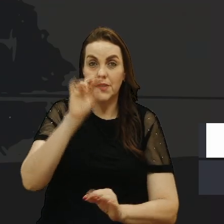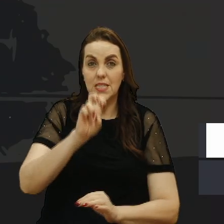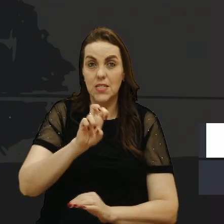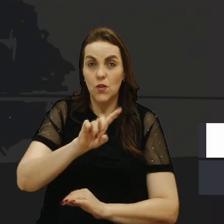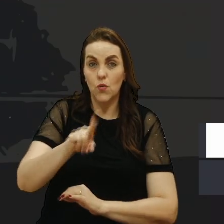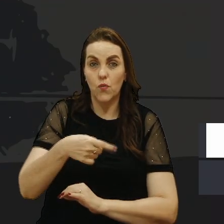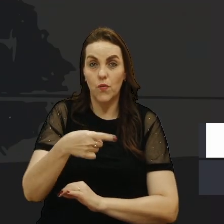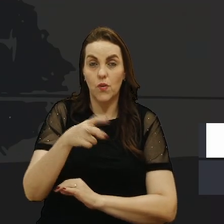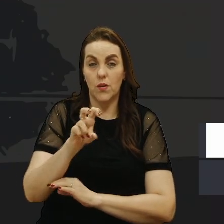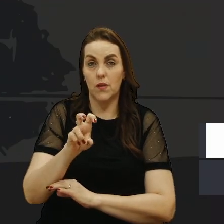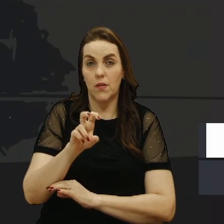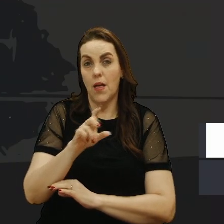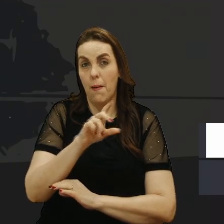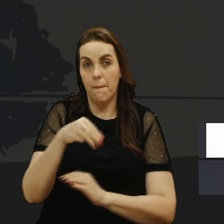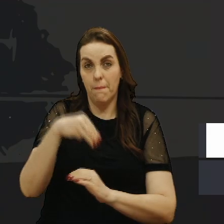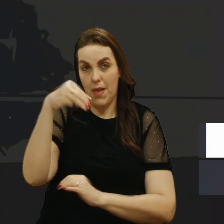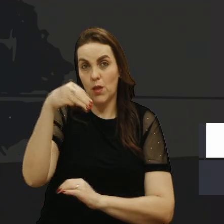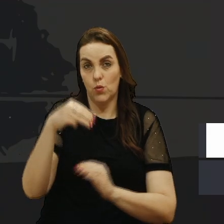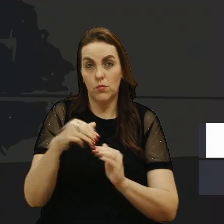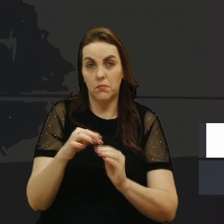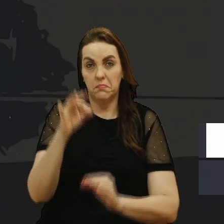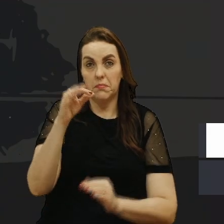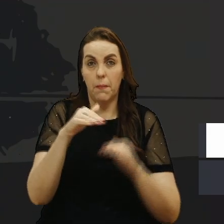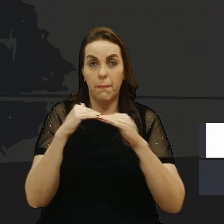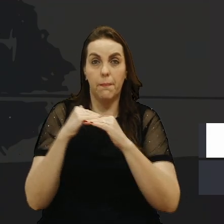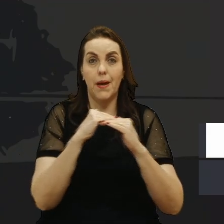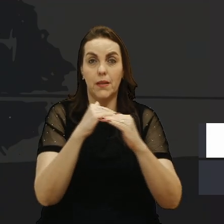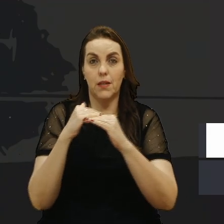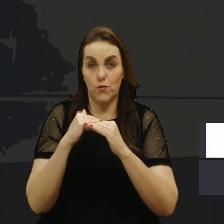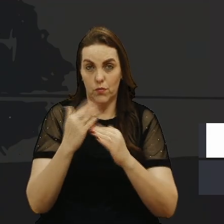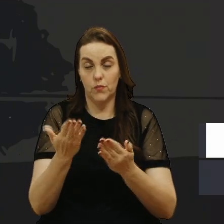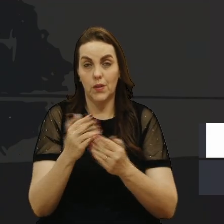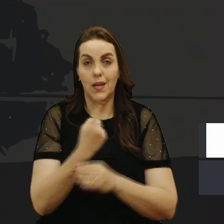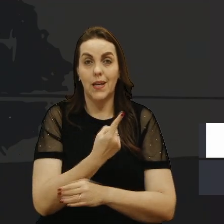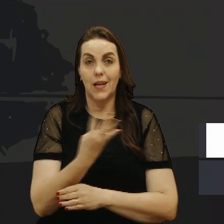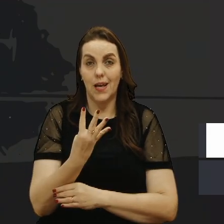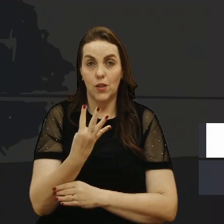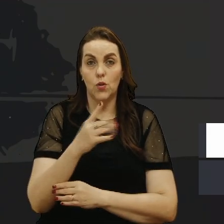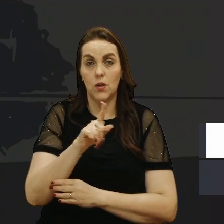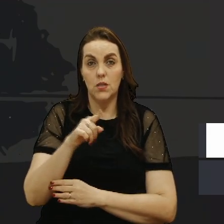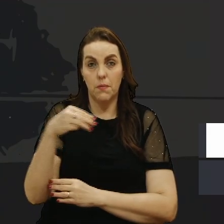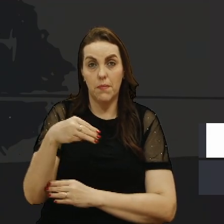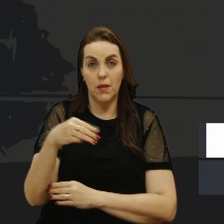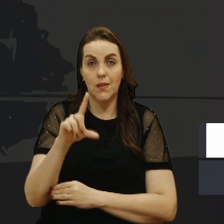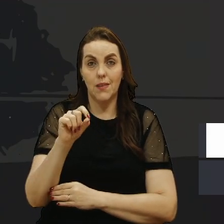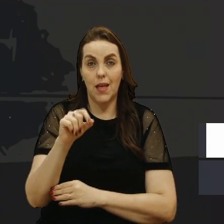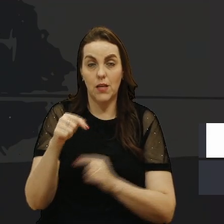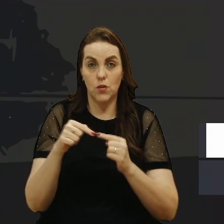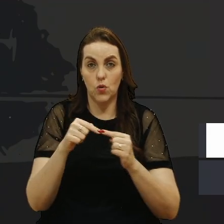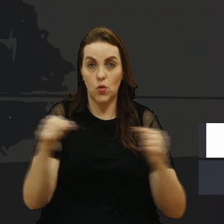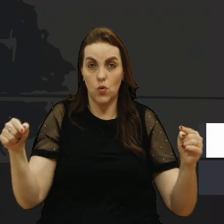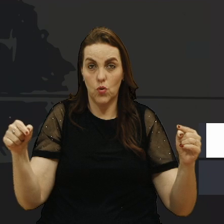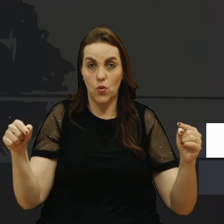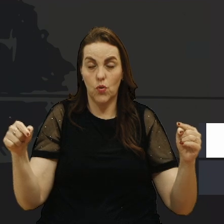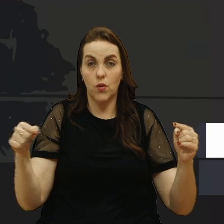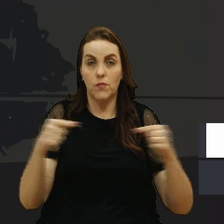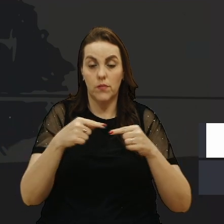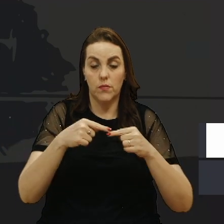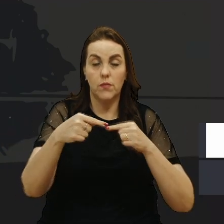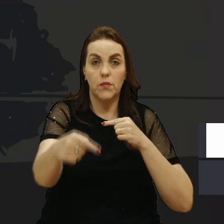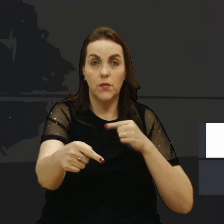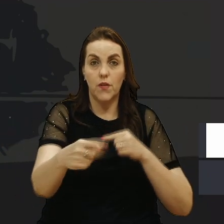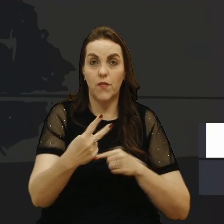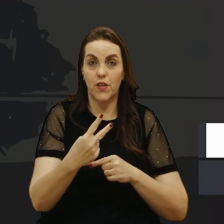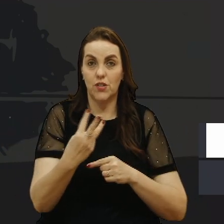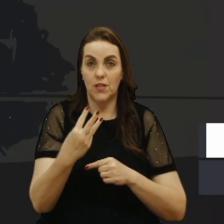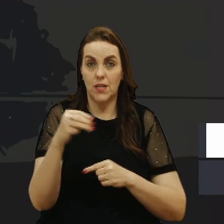que esse é o padrão que existe em toda a rodovia. Teria 14,10 metros de comprimento e 23,10 metros de largura, logicamente ainda